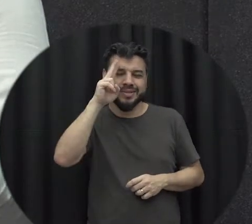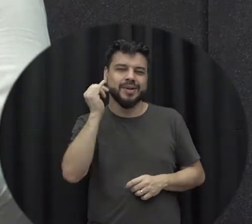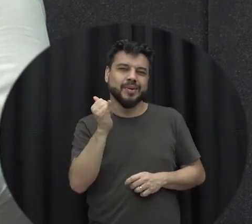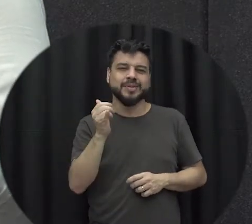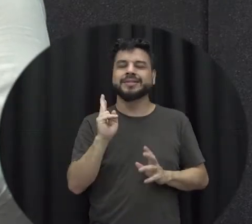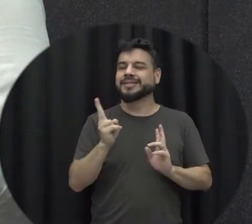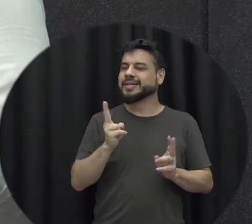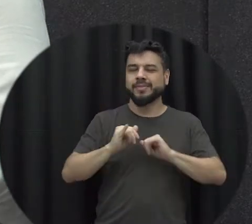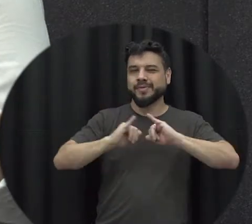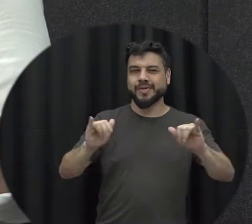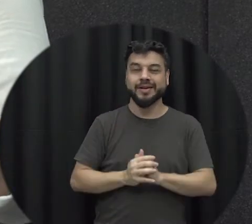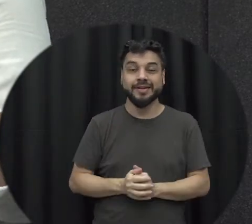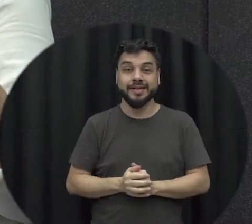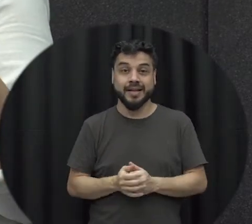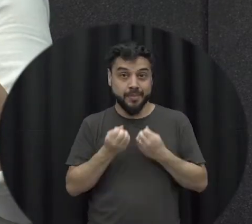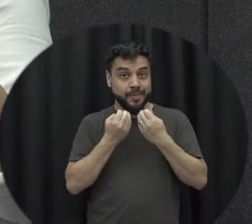aula.